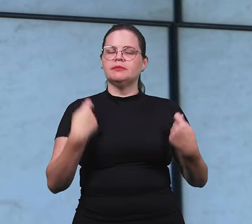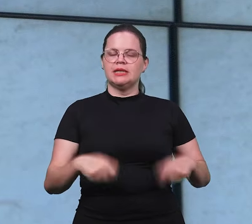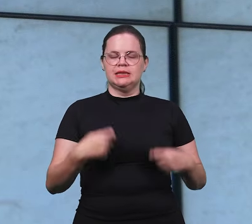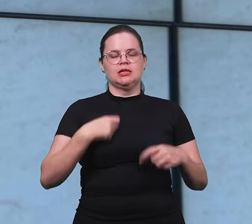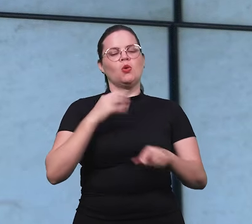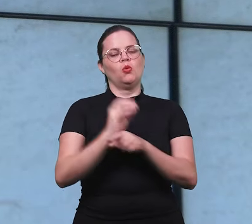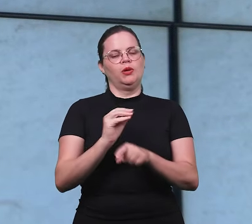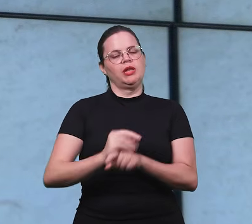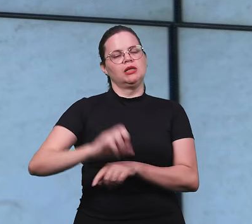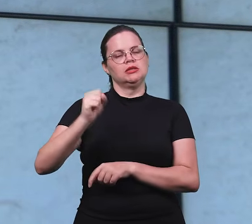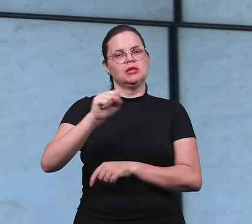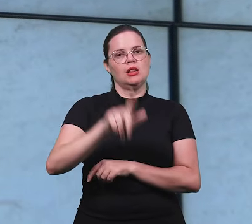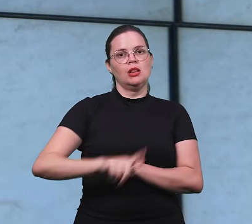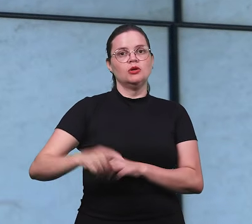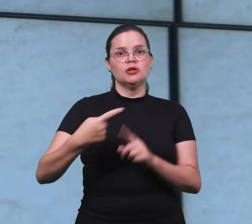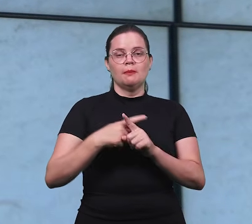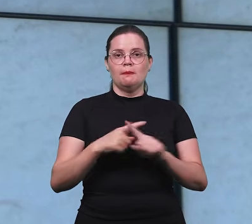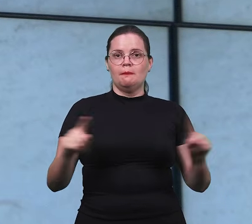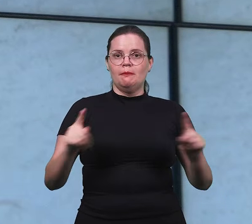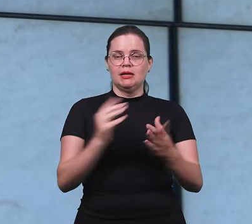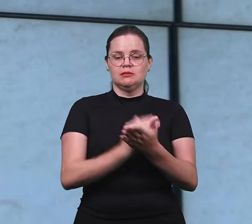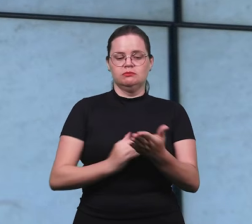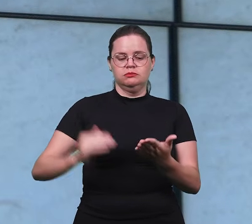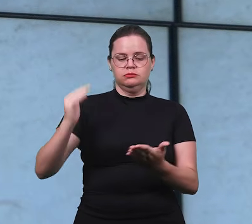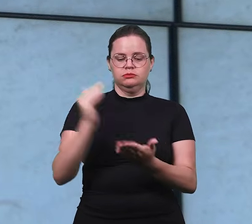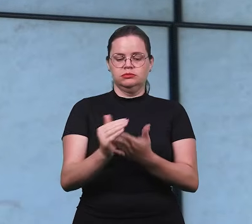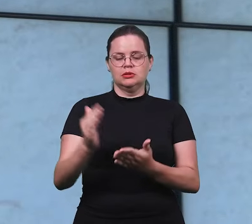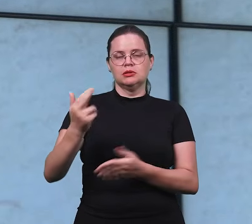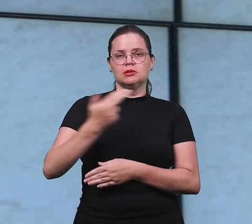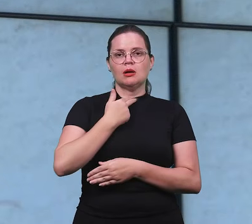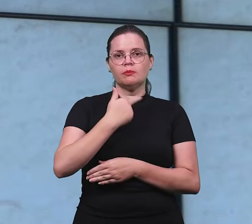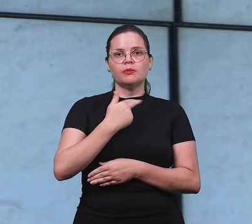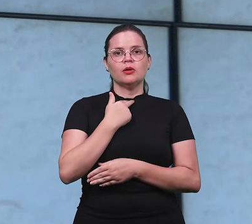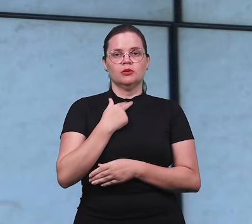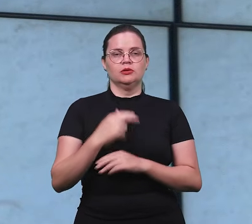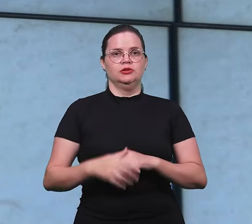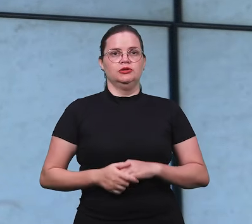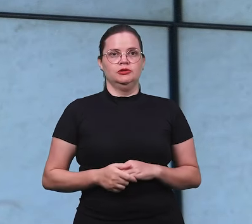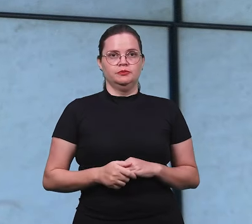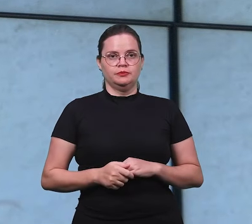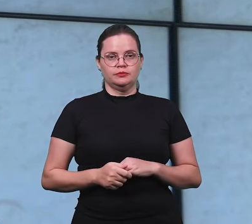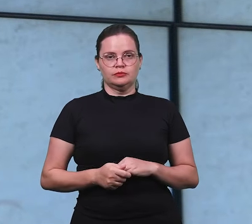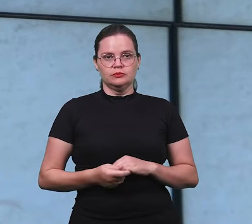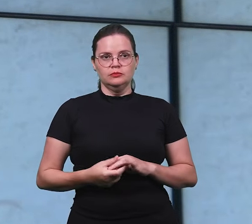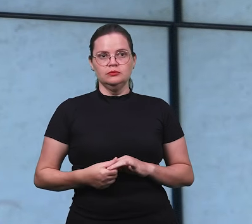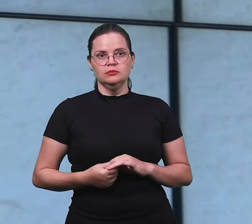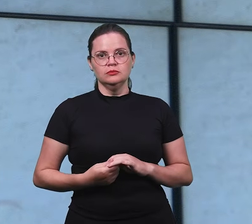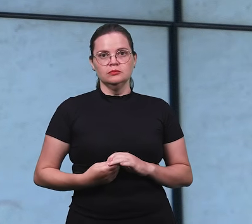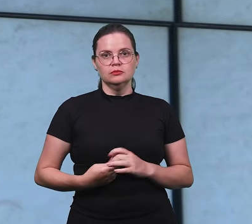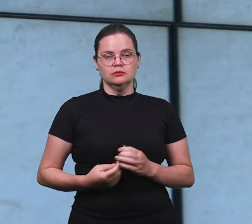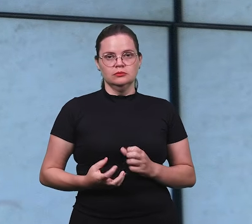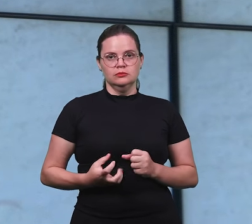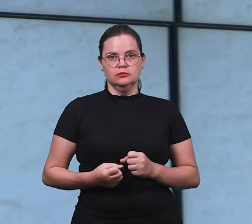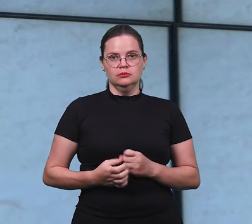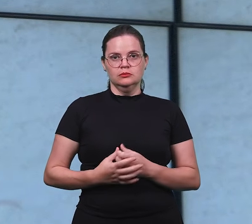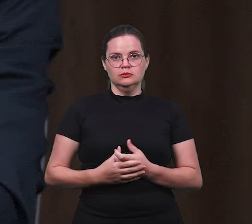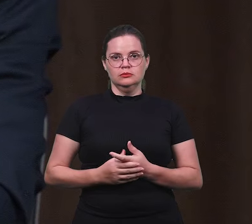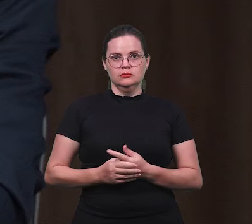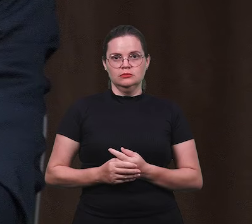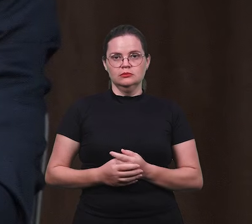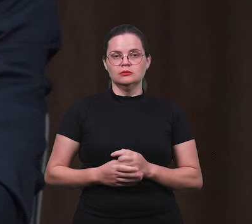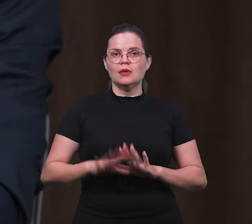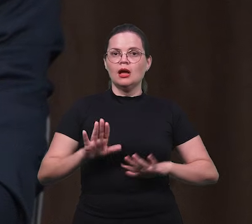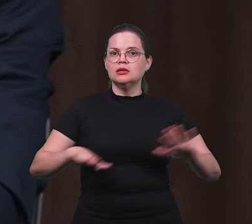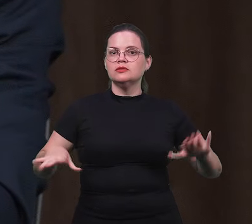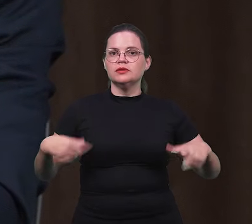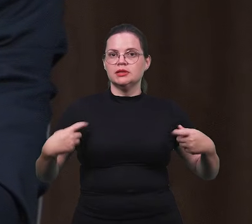importância da proteção, mas quando excede, desequilibra o processo Exato. de prosseguir, né? Às vezes você